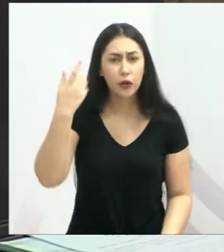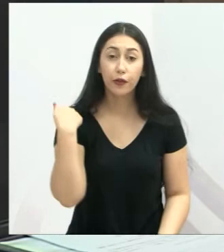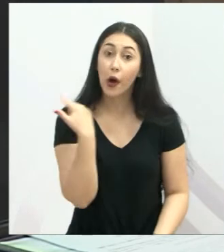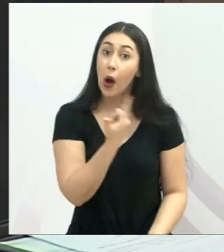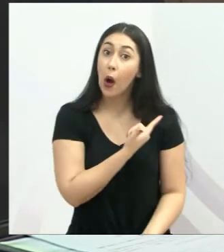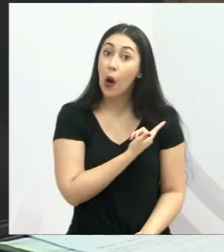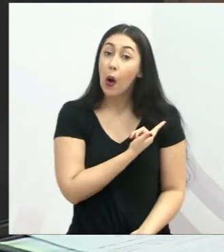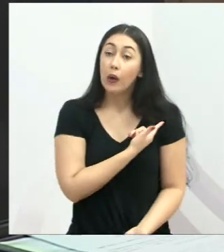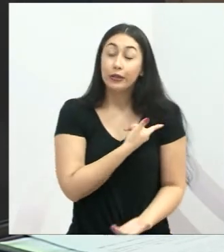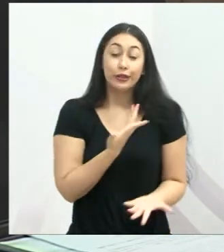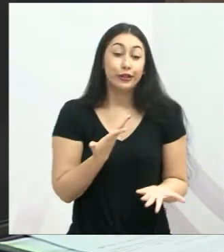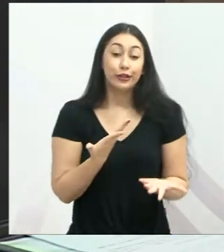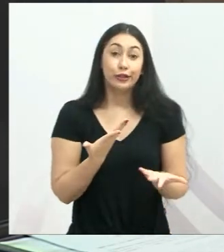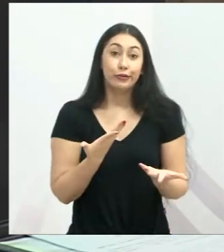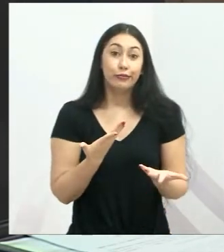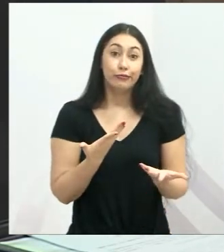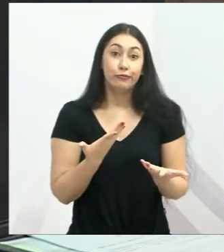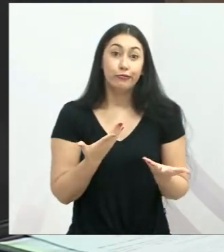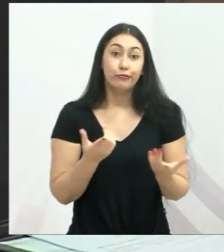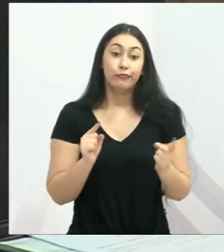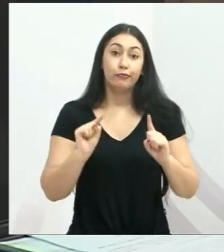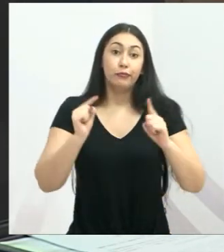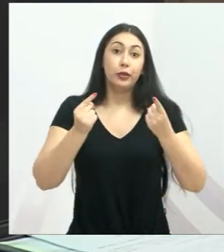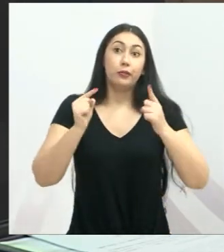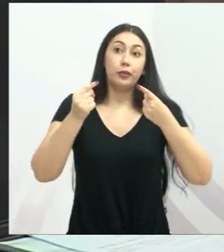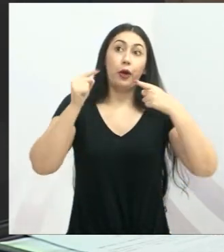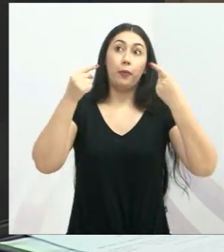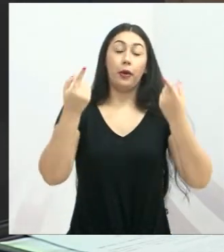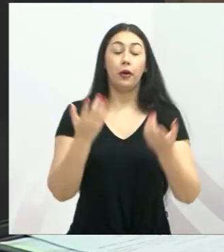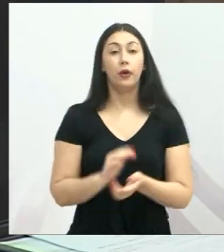afundar. Porque ele congelando ainda